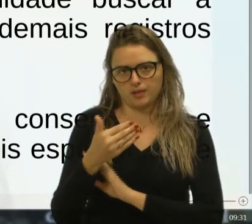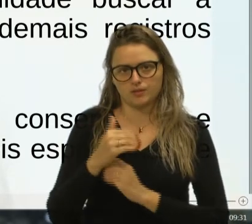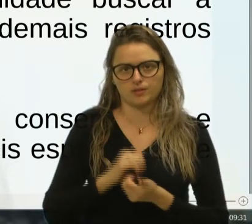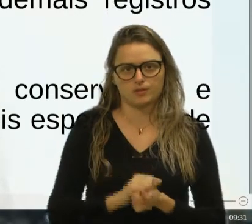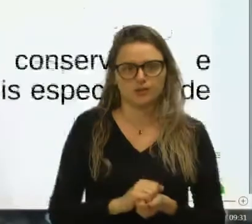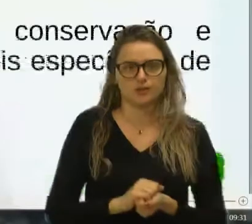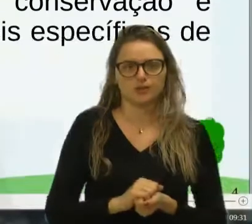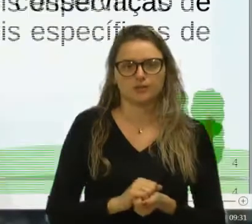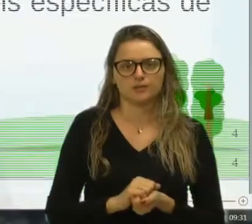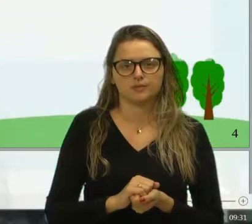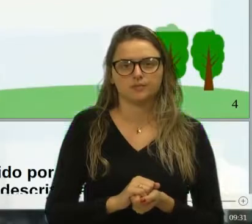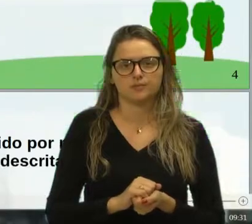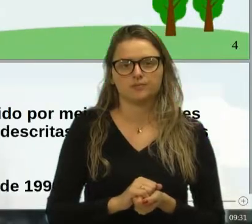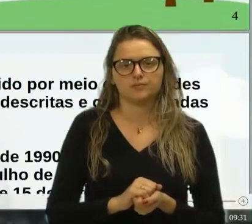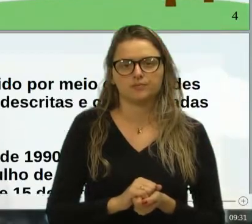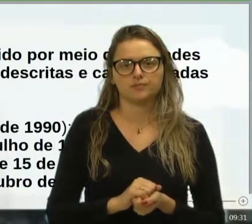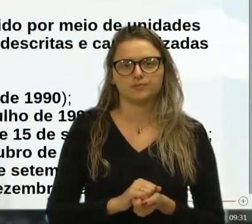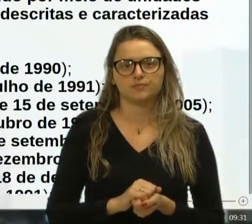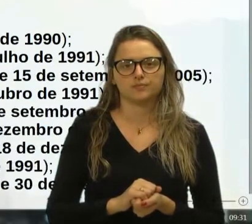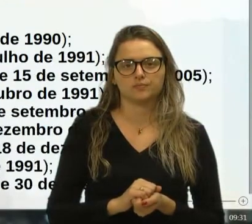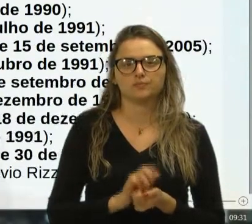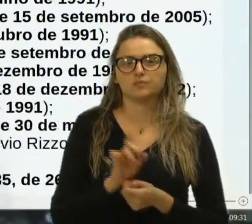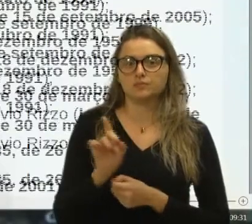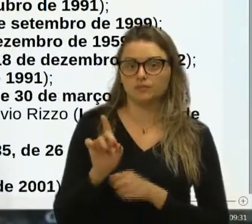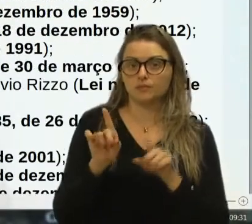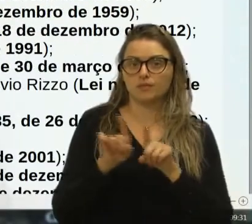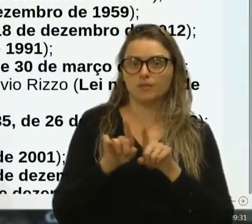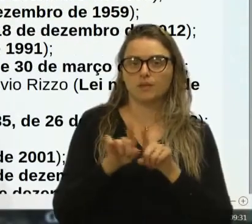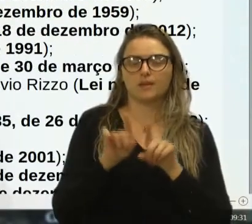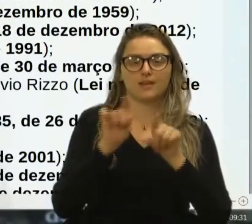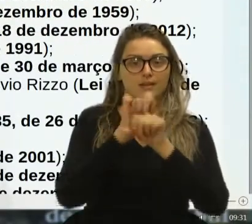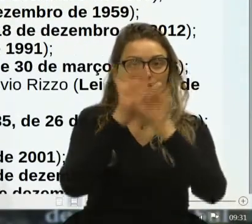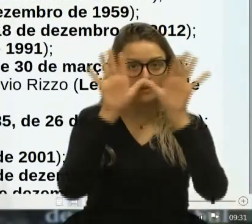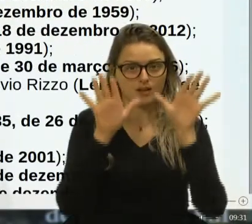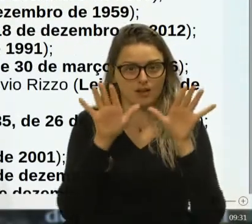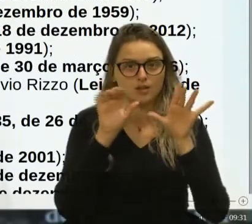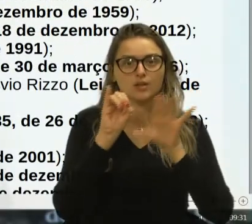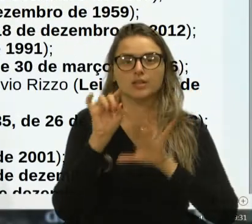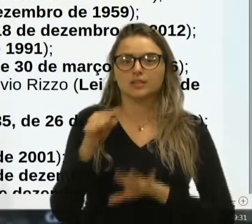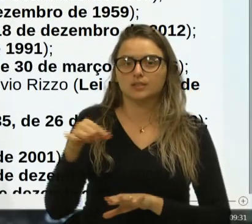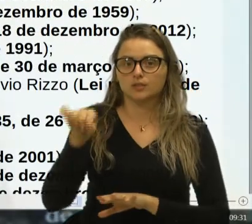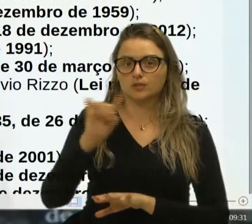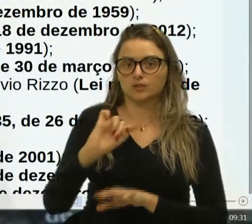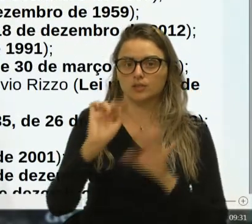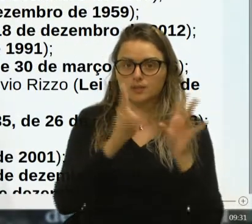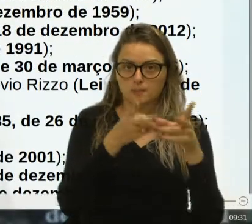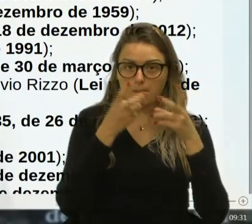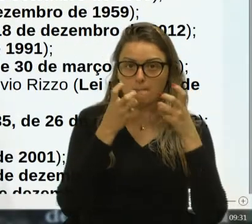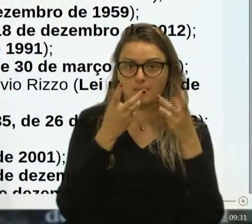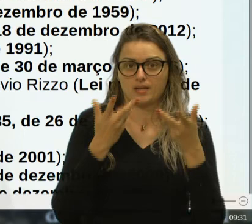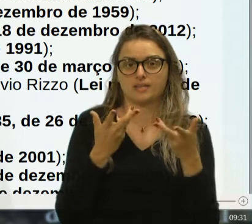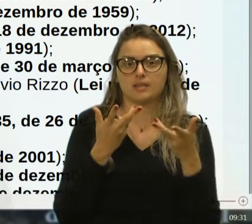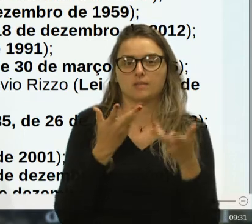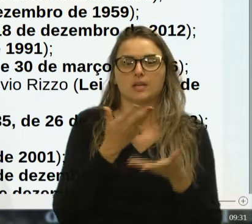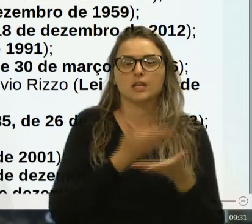passar? Ali, já fica claro, se os senhores olharem, né, em